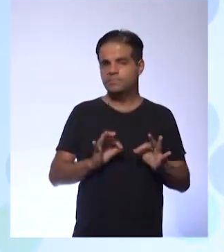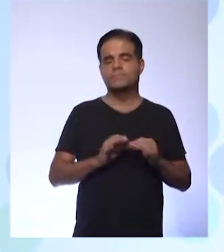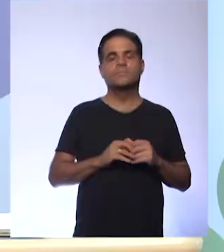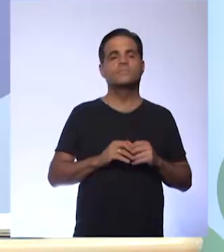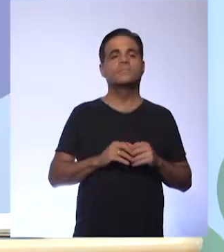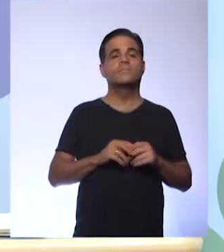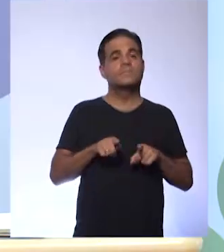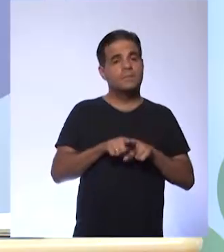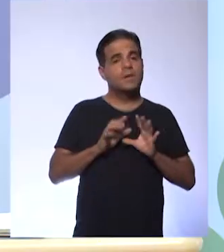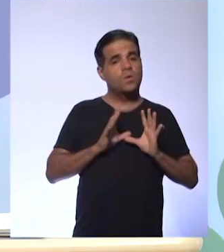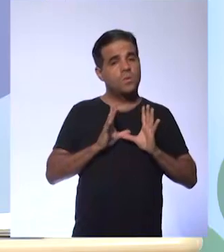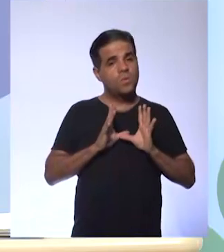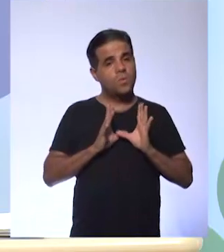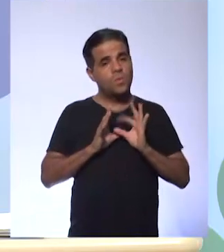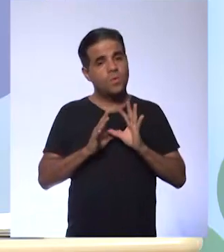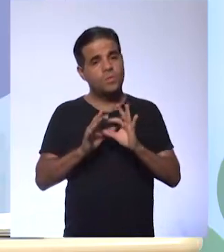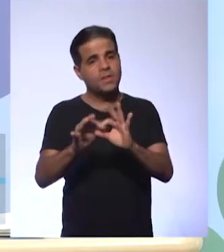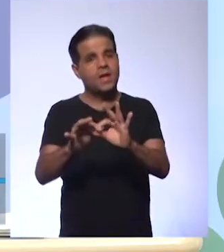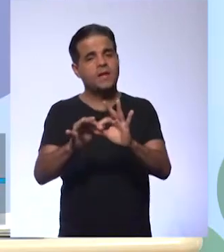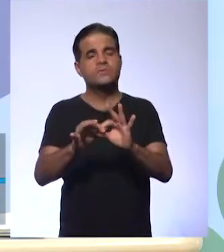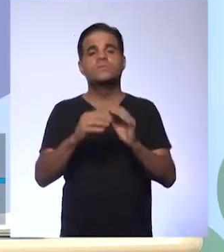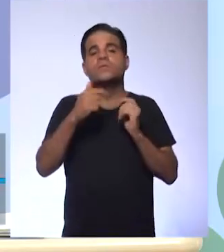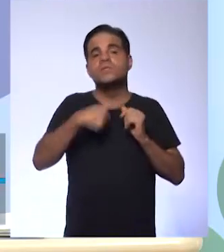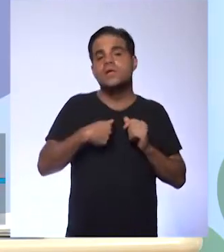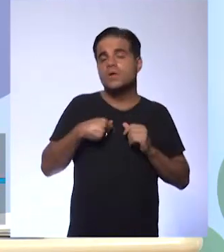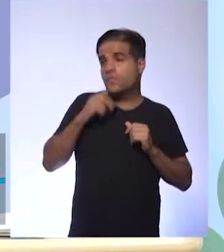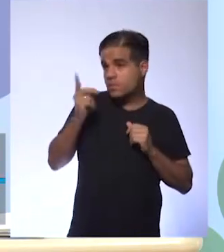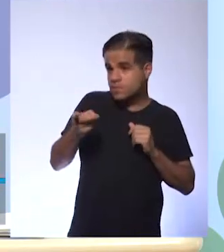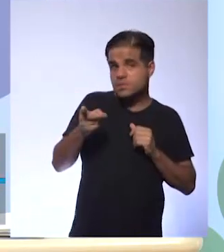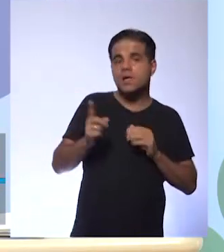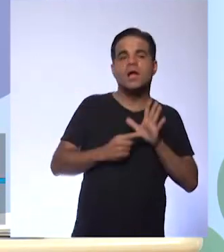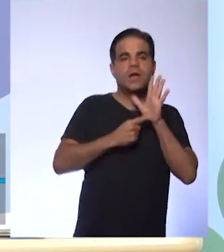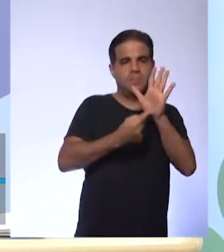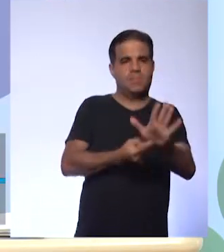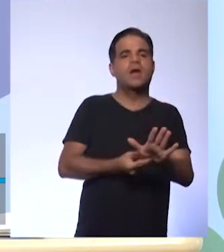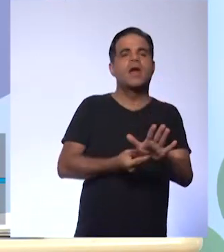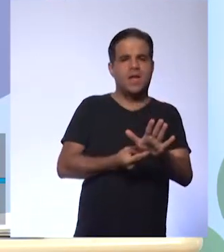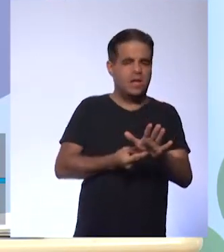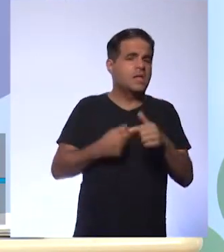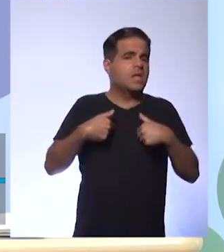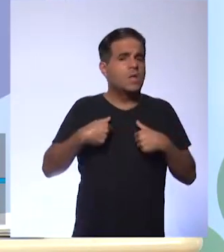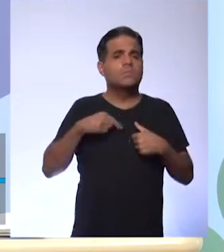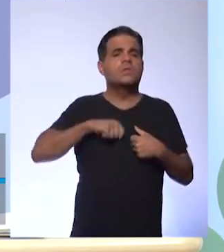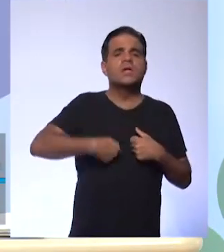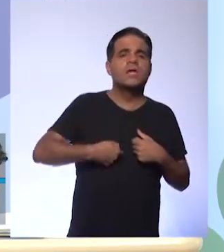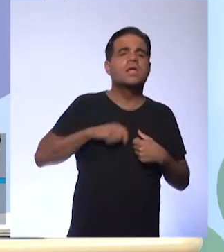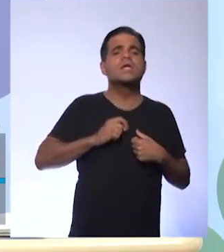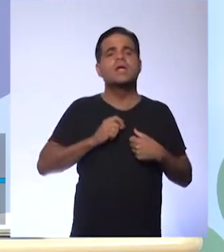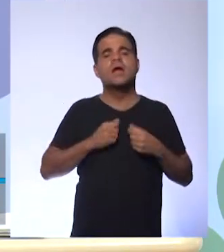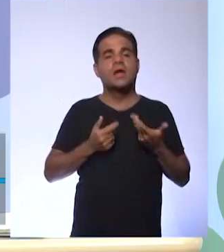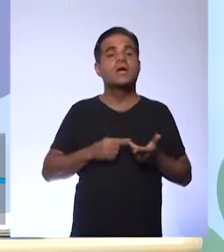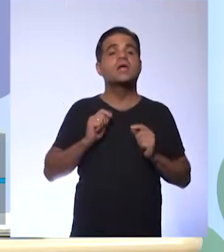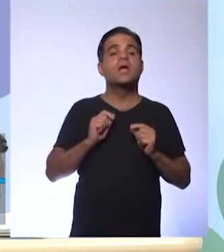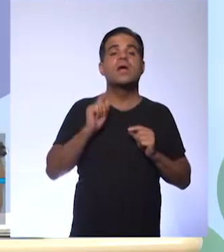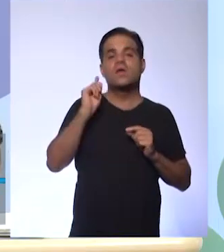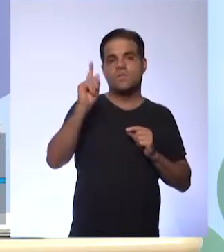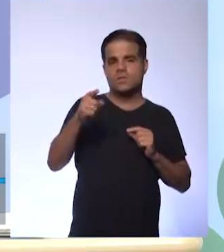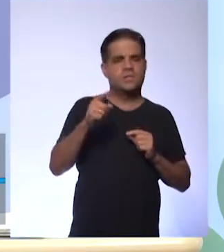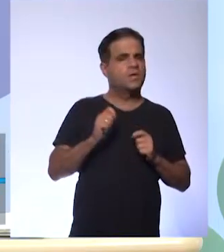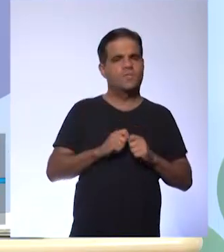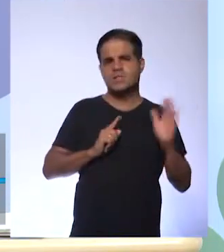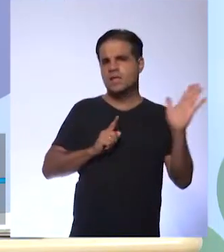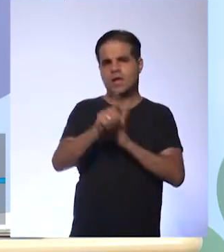até pelo contexto, né? Onde esse eu e esse você aparecem, né? Isso Quem aí. sou eu? Não. Quem é você? Então, não faça